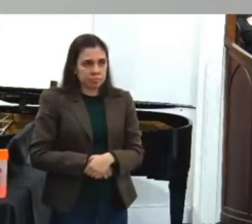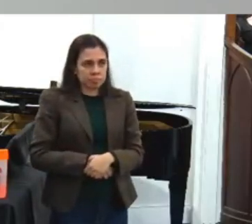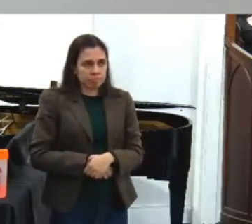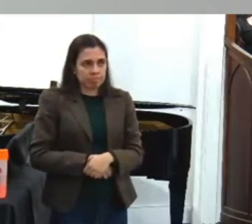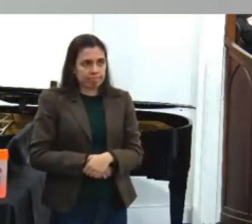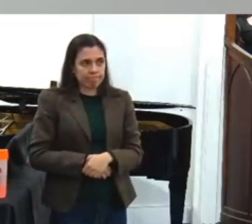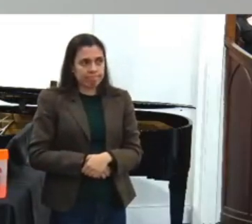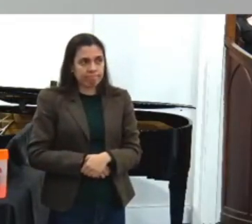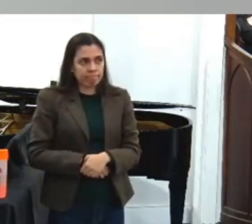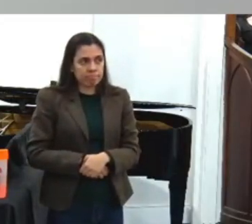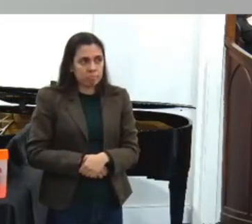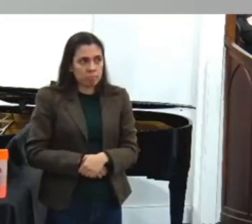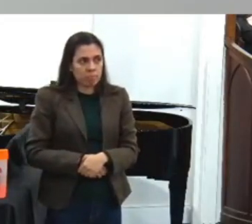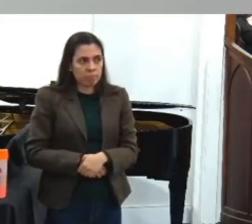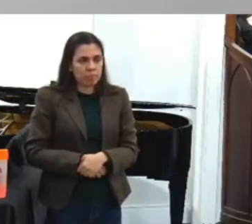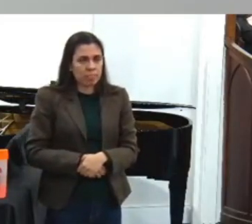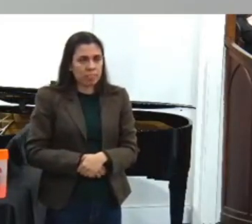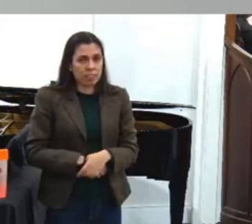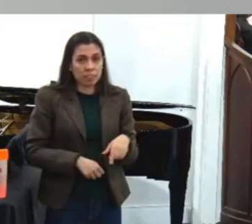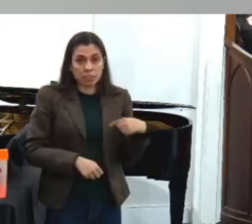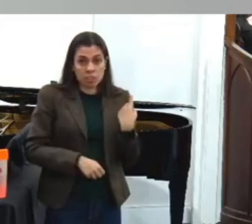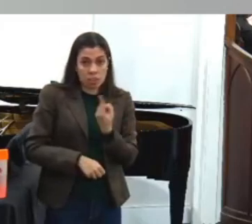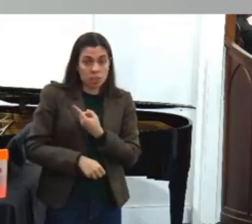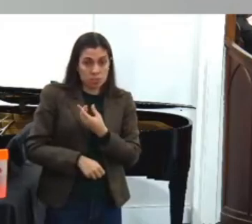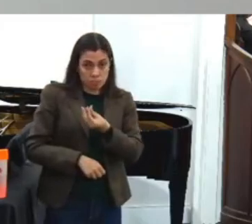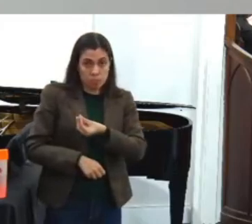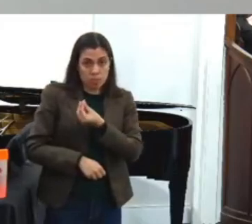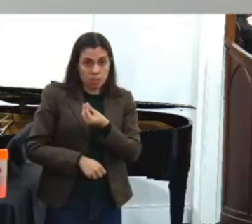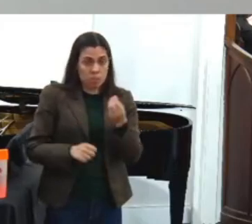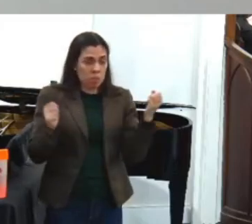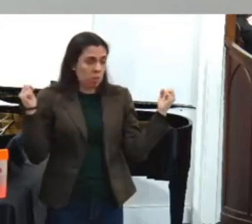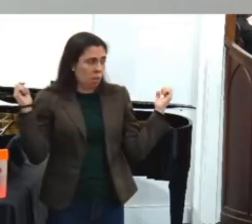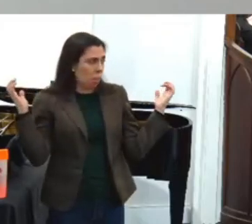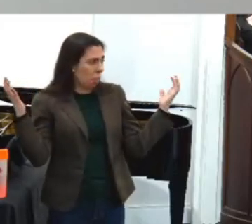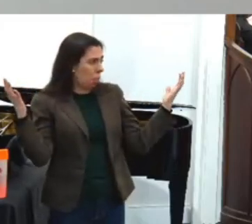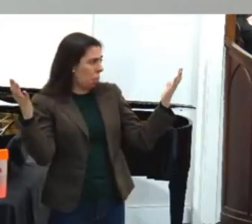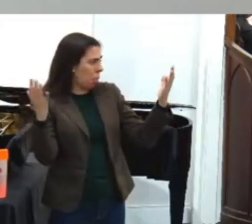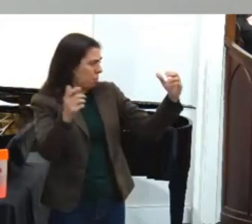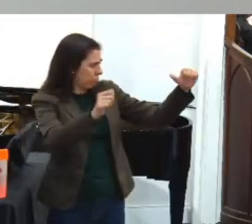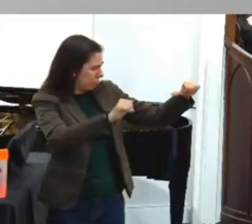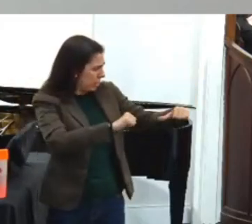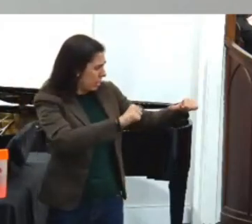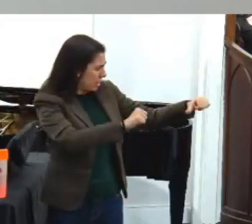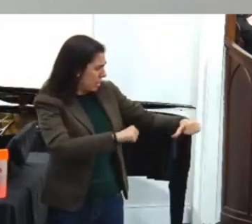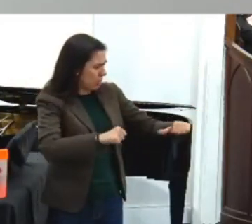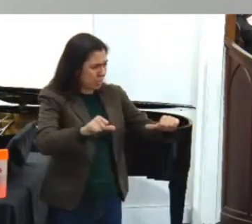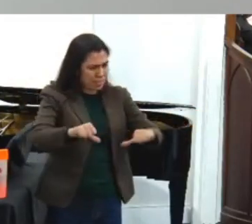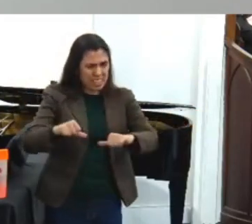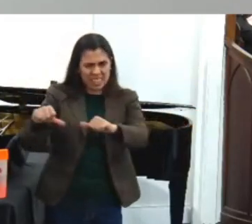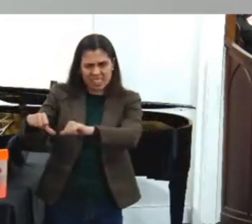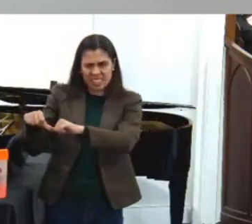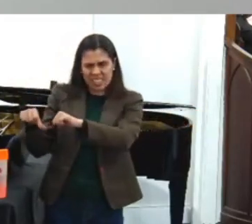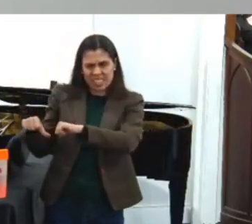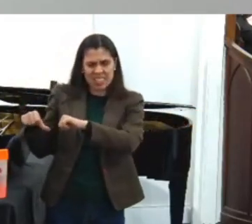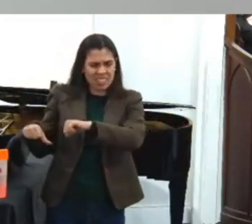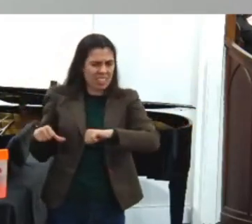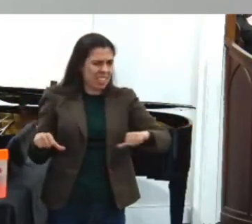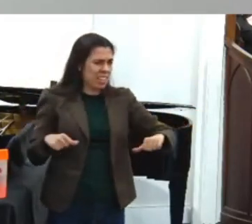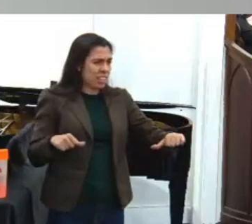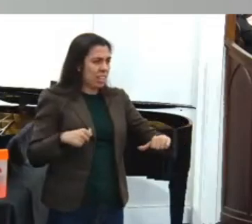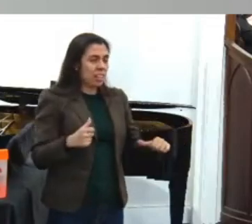Estamos rodeados de muitas tentações neste mundo. Somos tentados a viver de uma forma